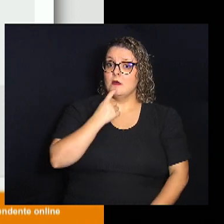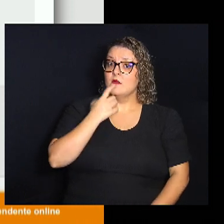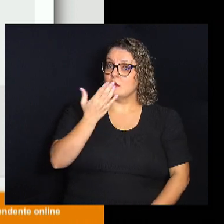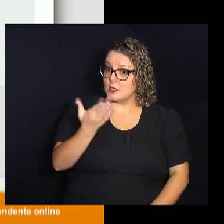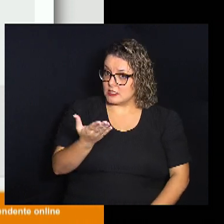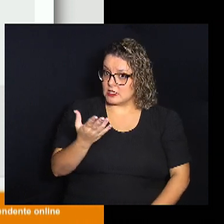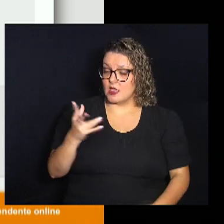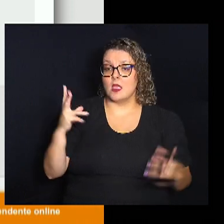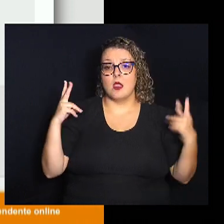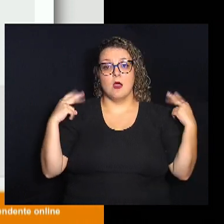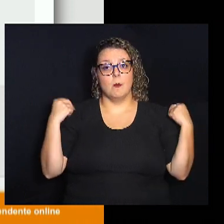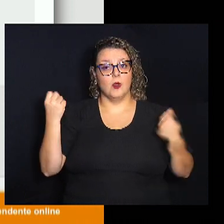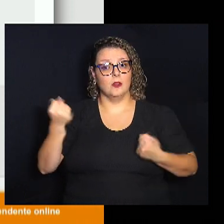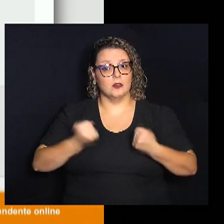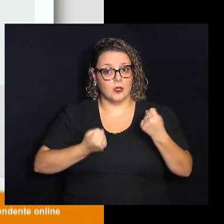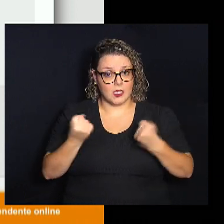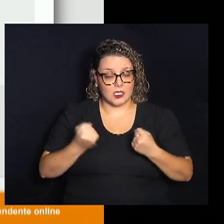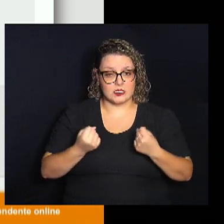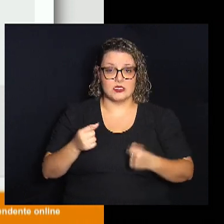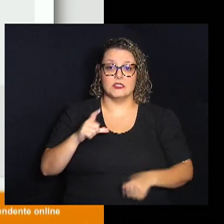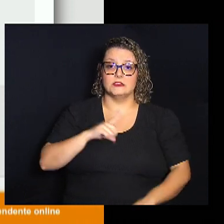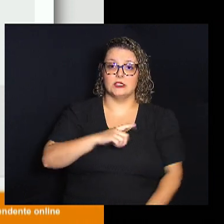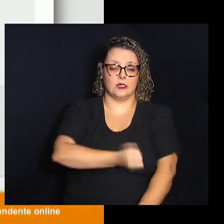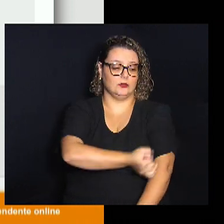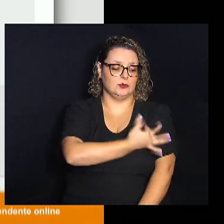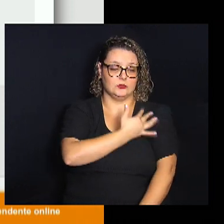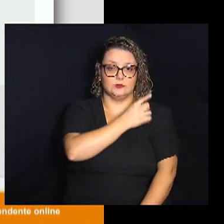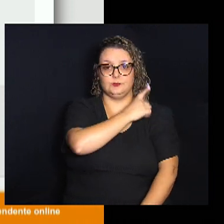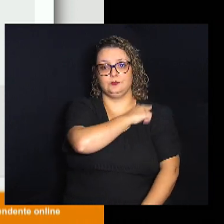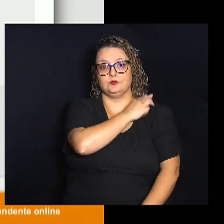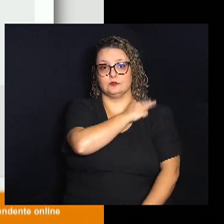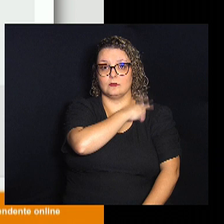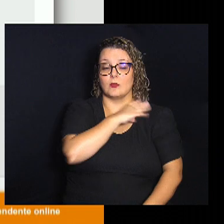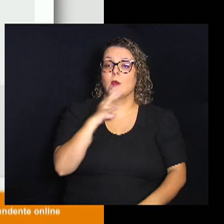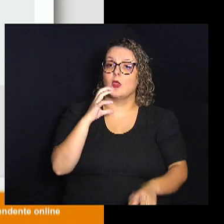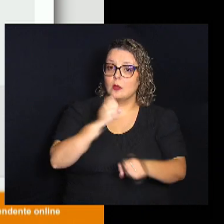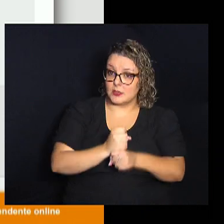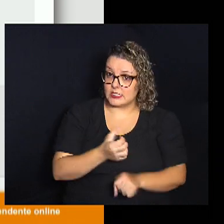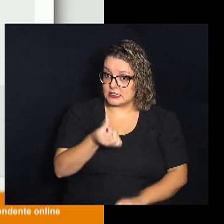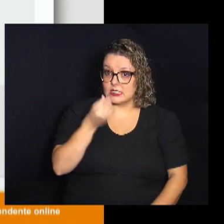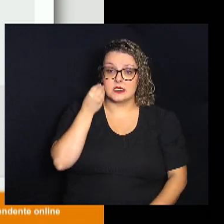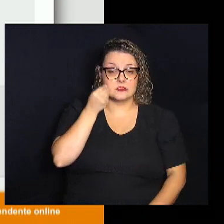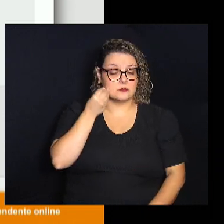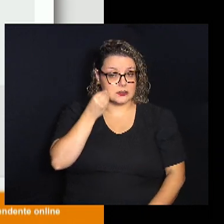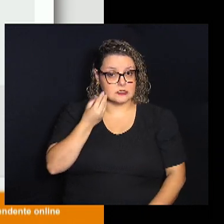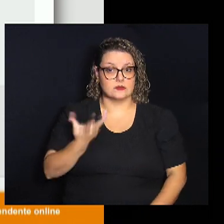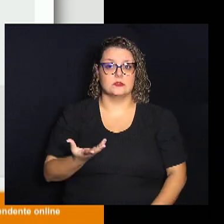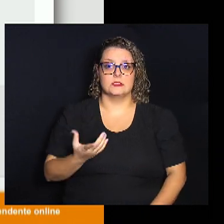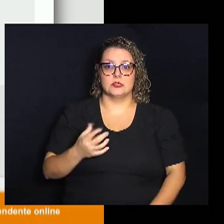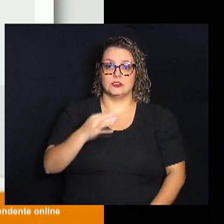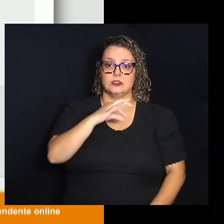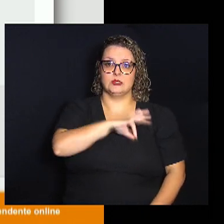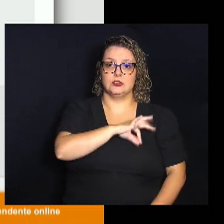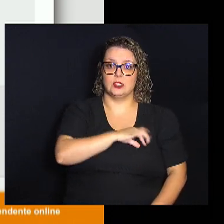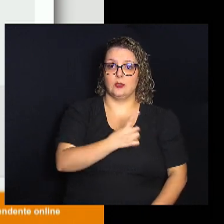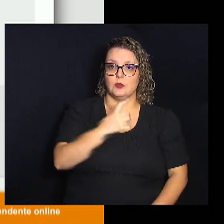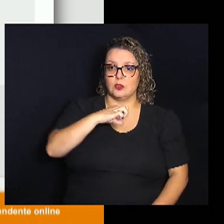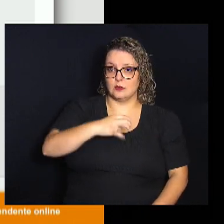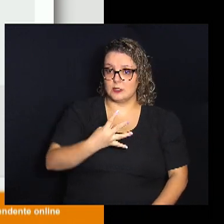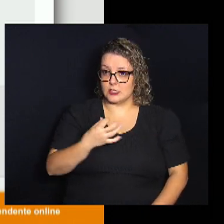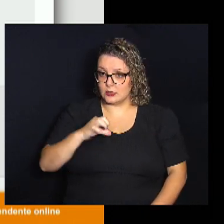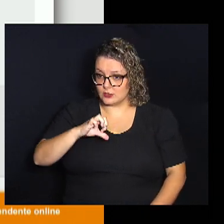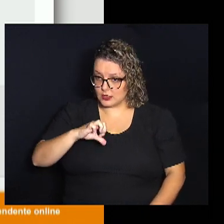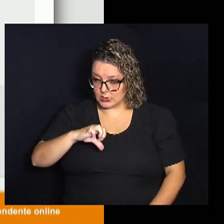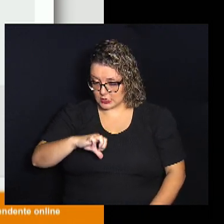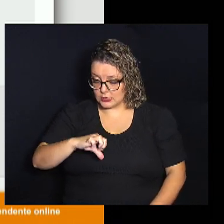é motorista, que tem um ensino fundamental completo, já tem 6 meses de experiência, salário de R$